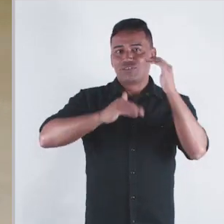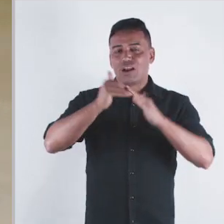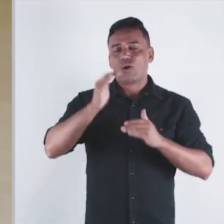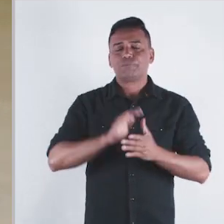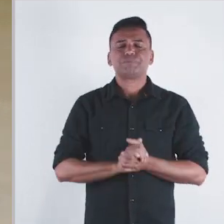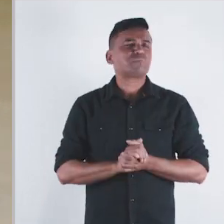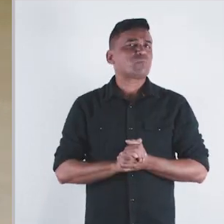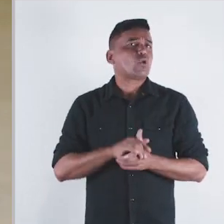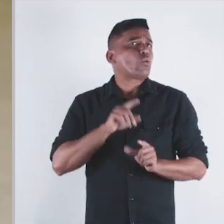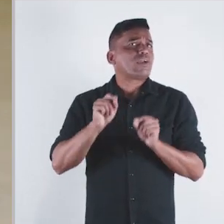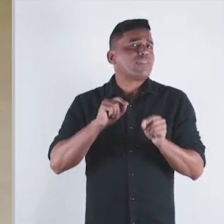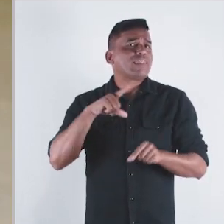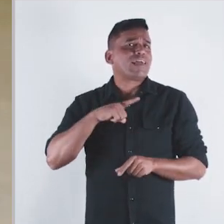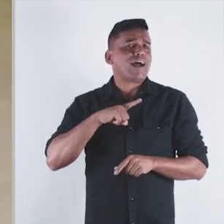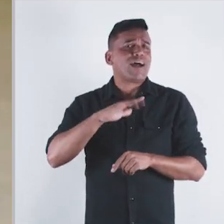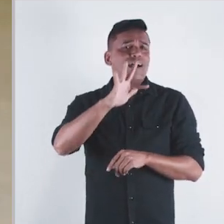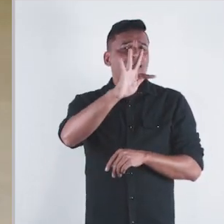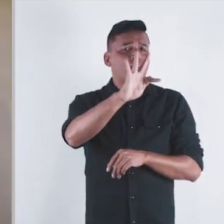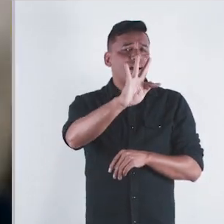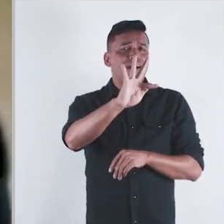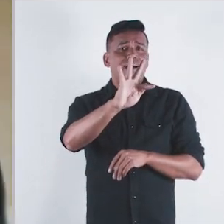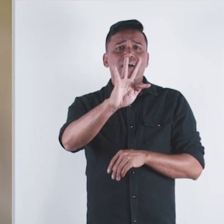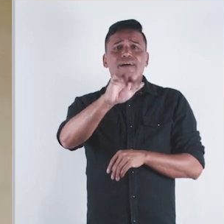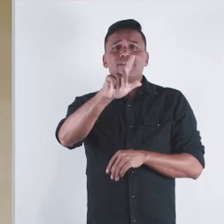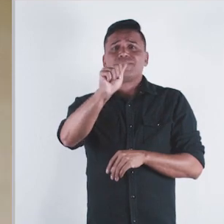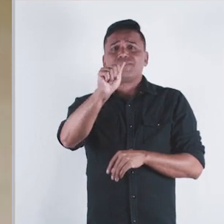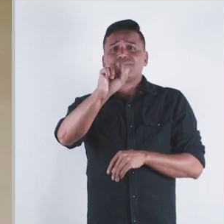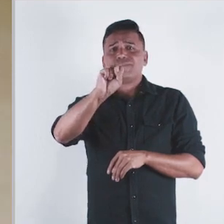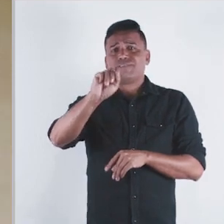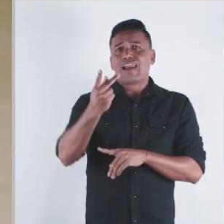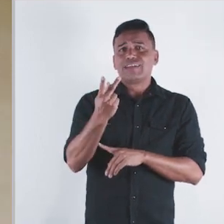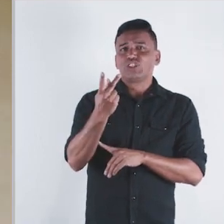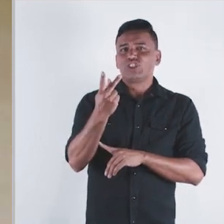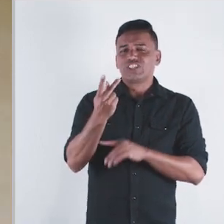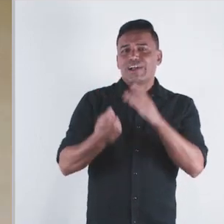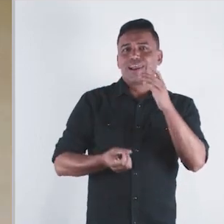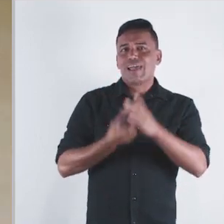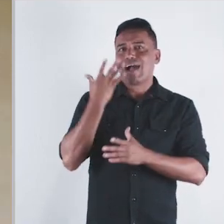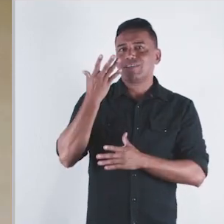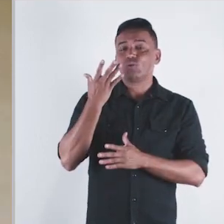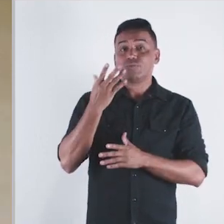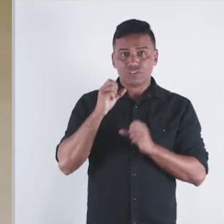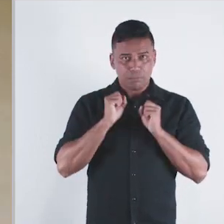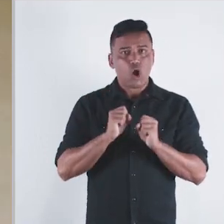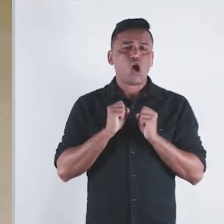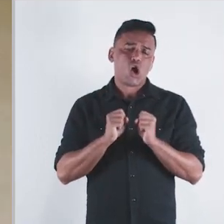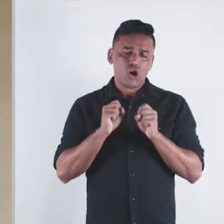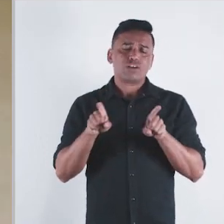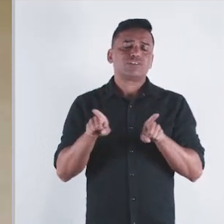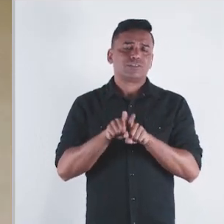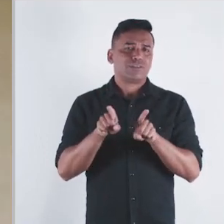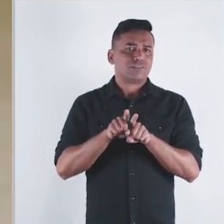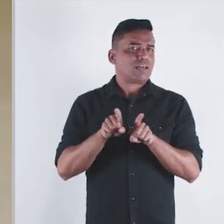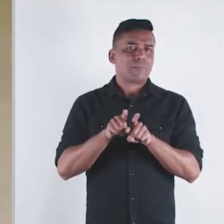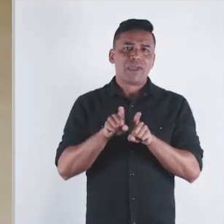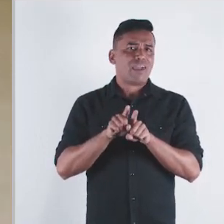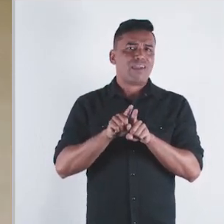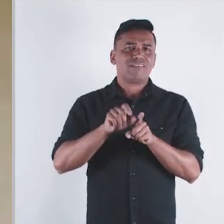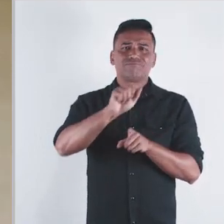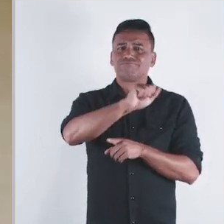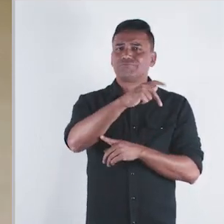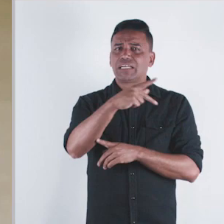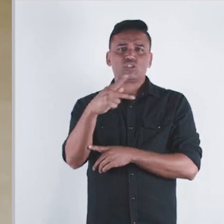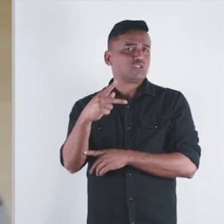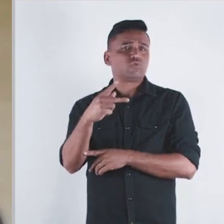lá que foi feito em Flash. Você também pode filtrar por software em que